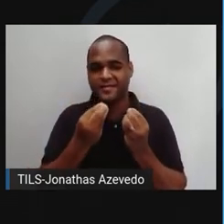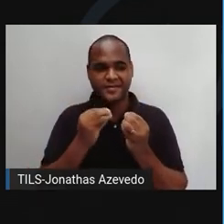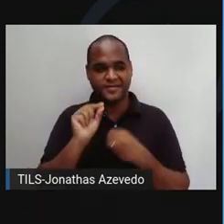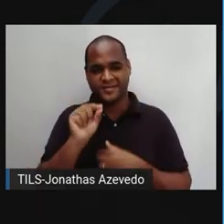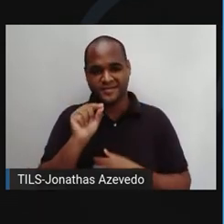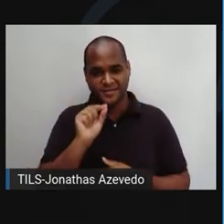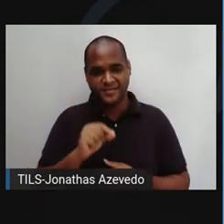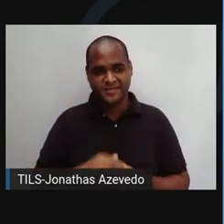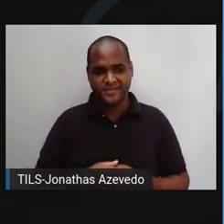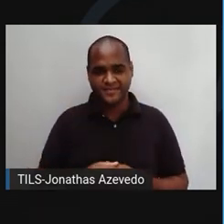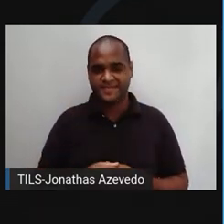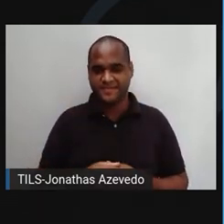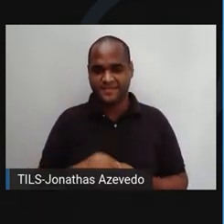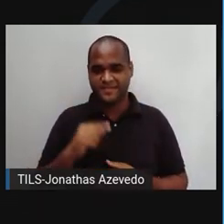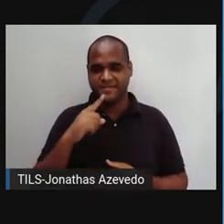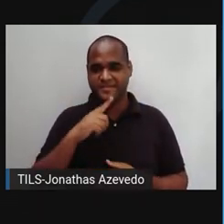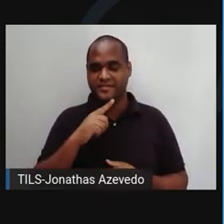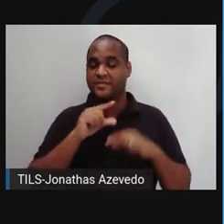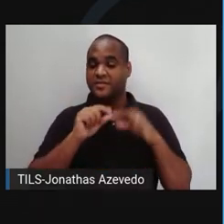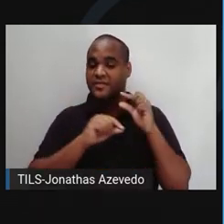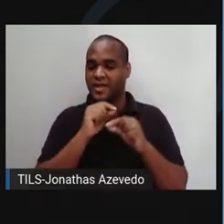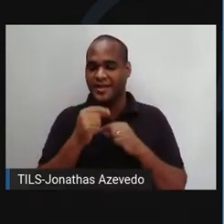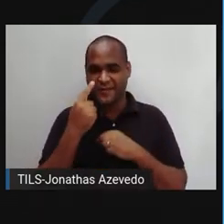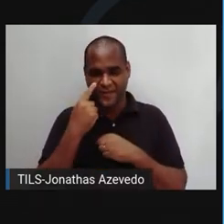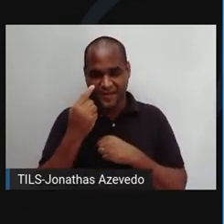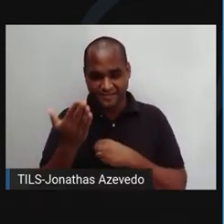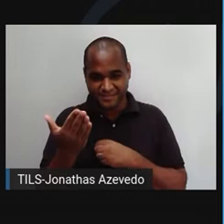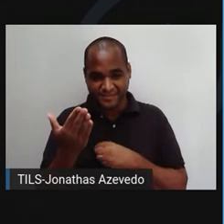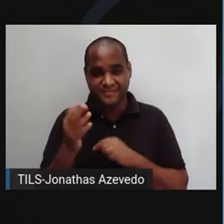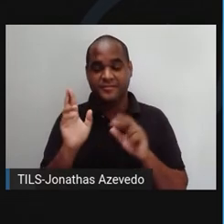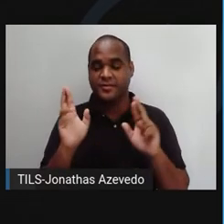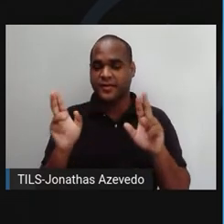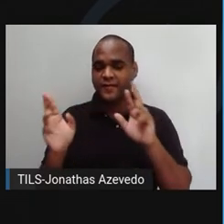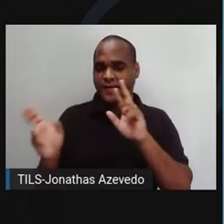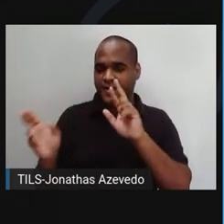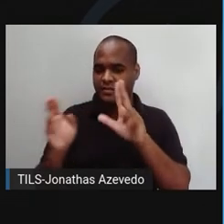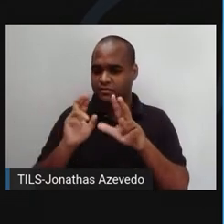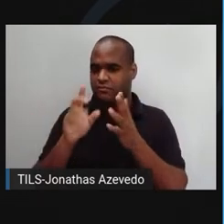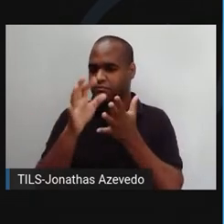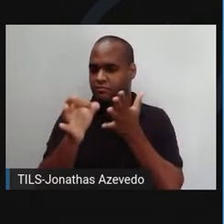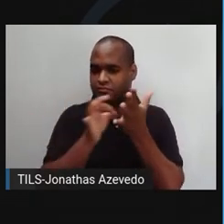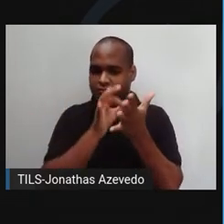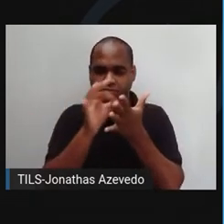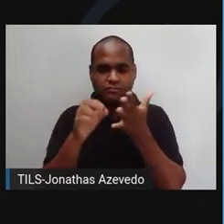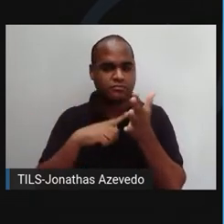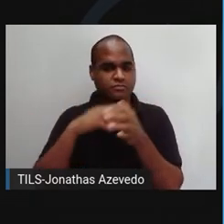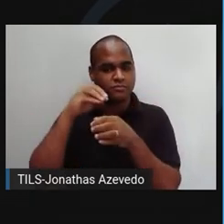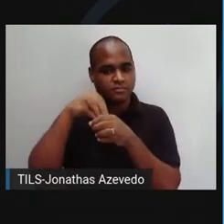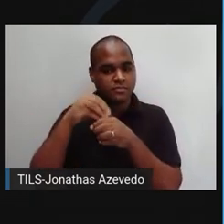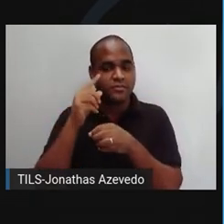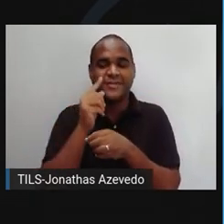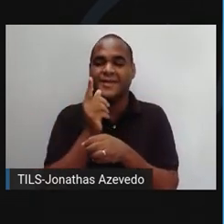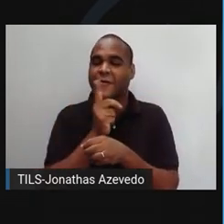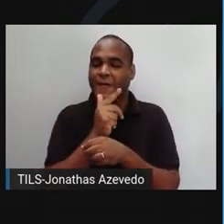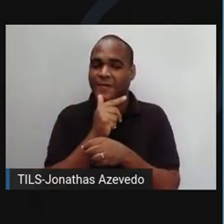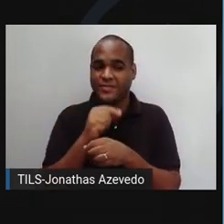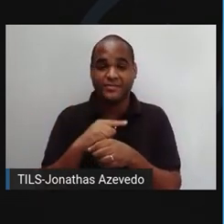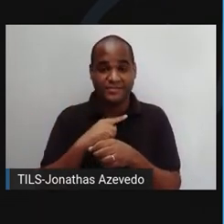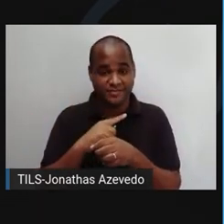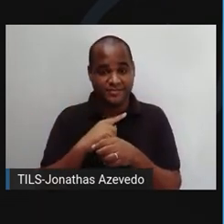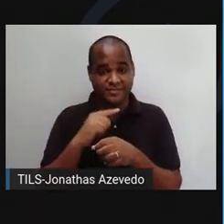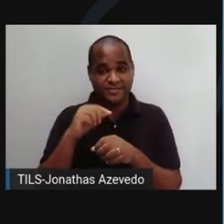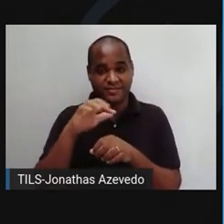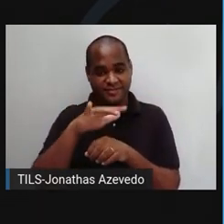A câmara tem uma membrana do lado de fora algumas células epiteliais e dentro de si possui um líquido. Até aqui